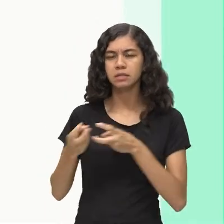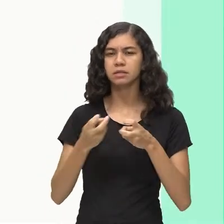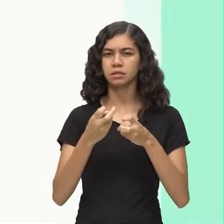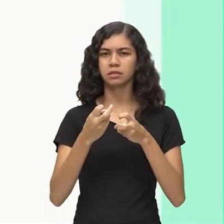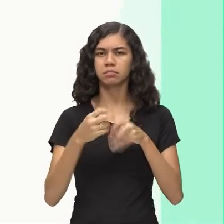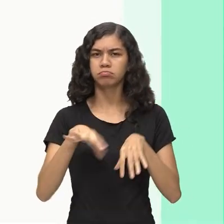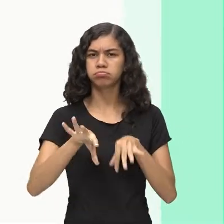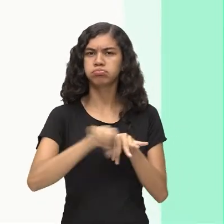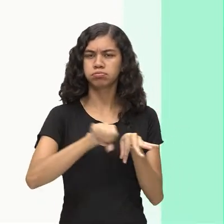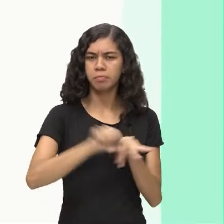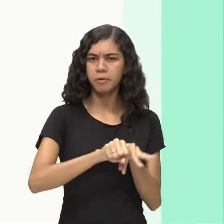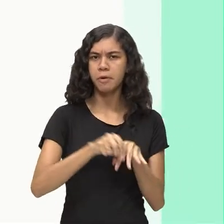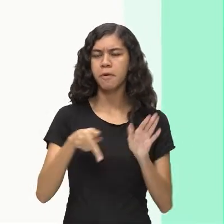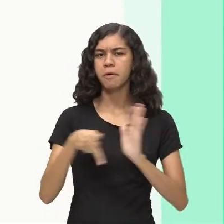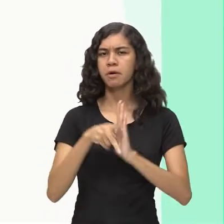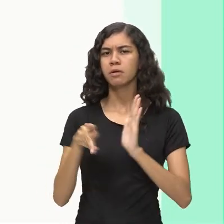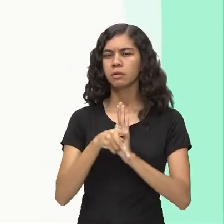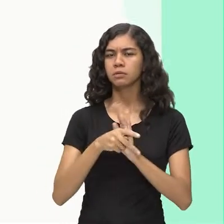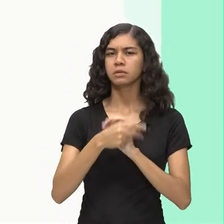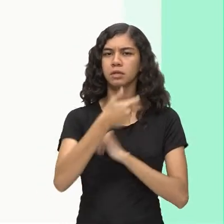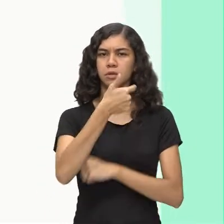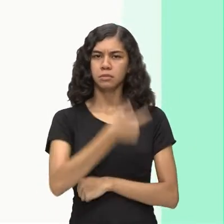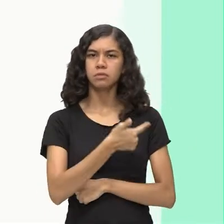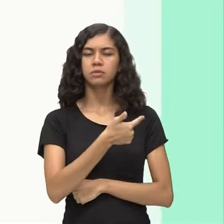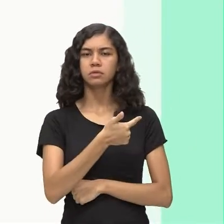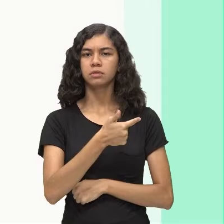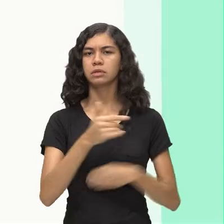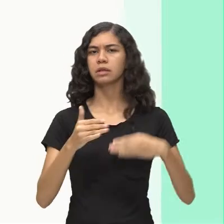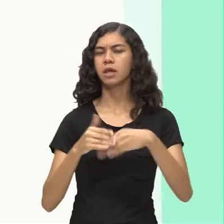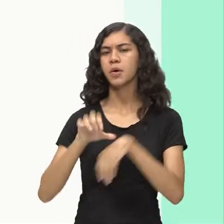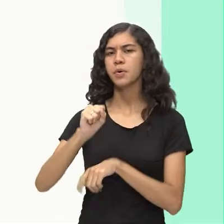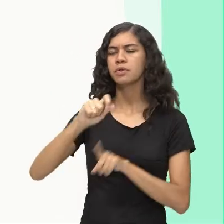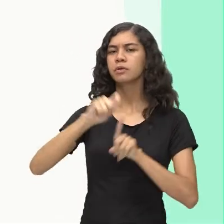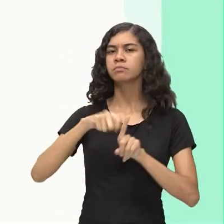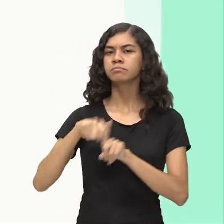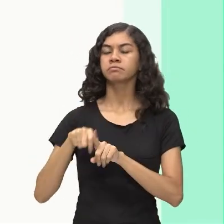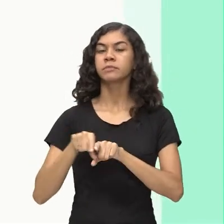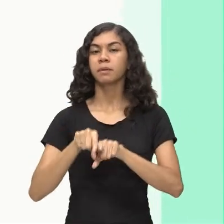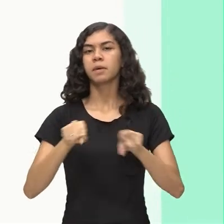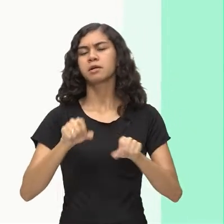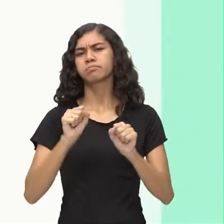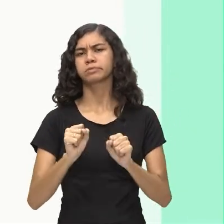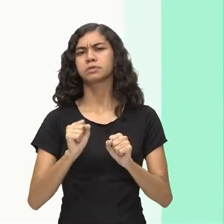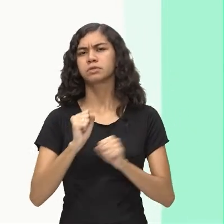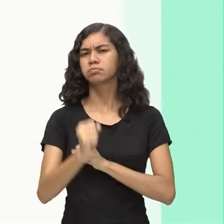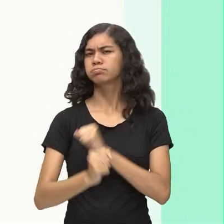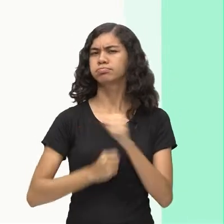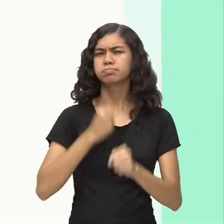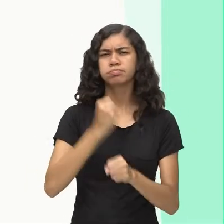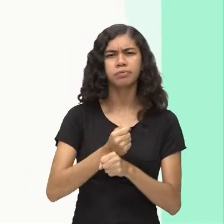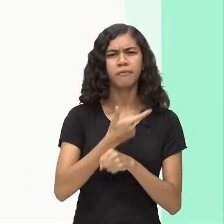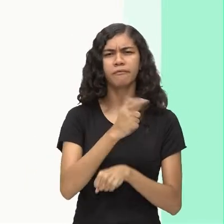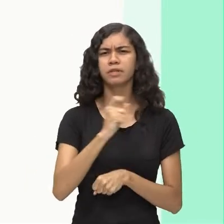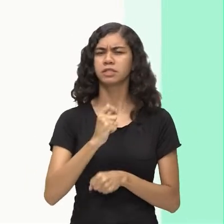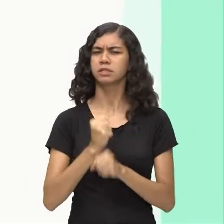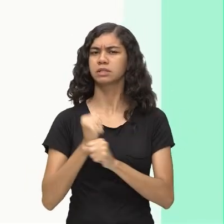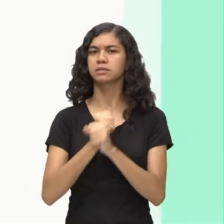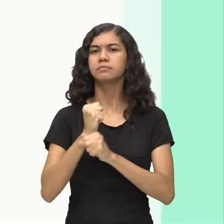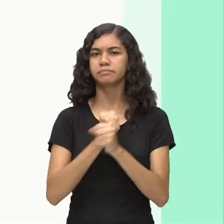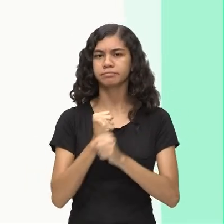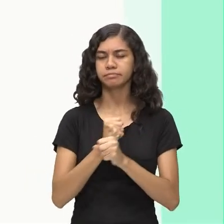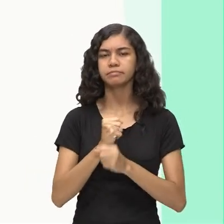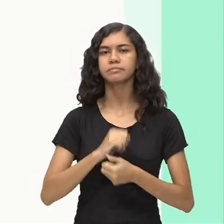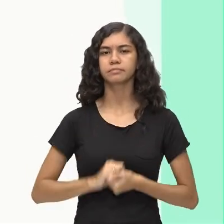surgem aproximadamente entre 2 e 8 meses, mas pode também demorar 20 anos para aparecer algum sinal dessa